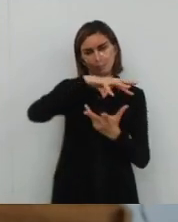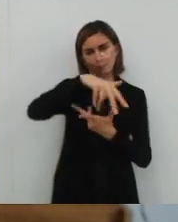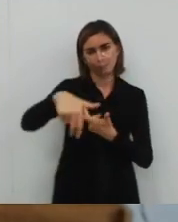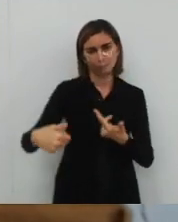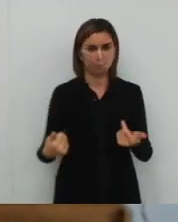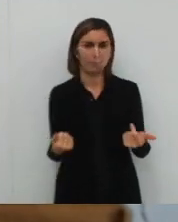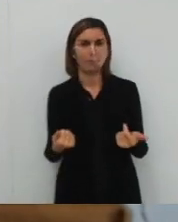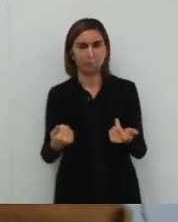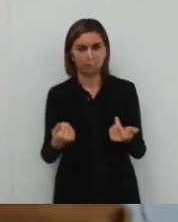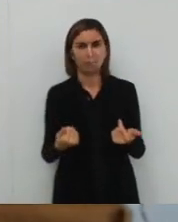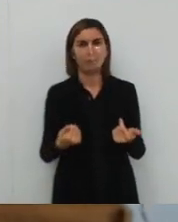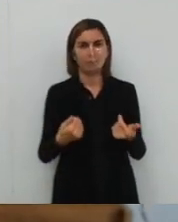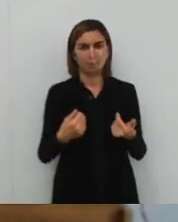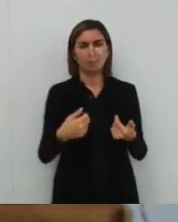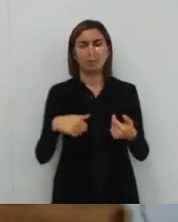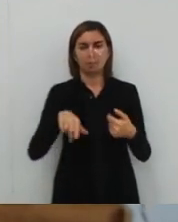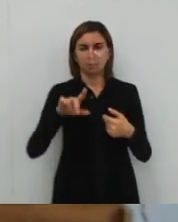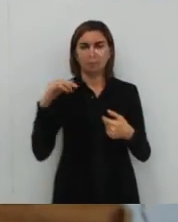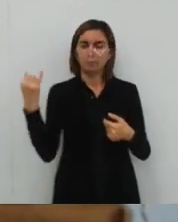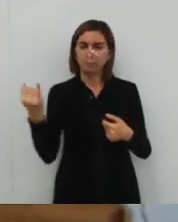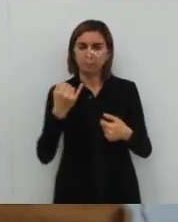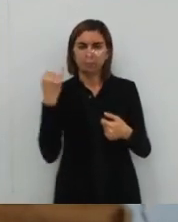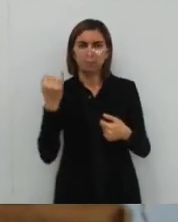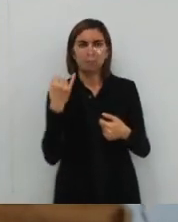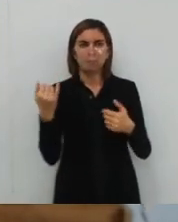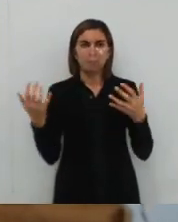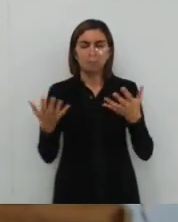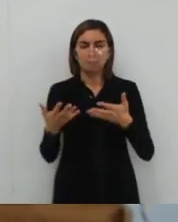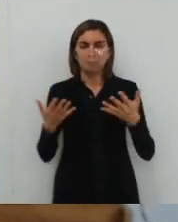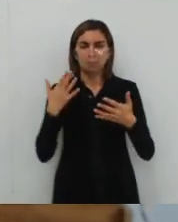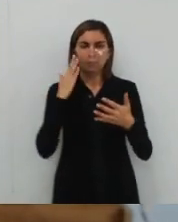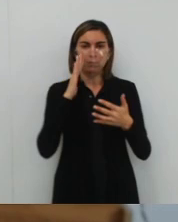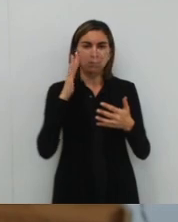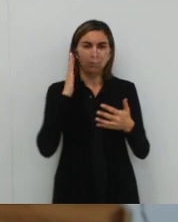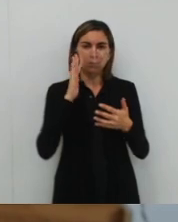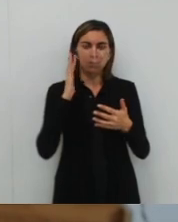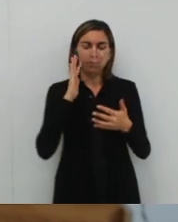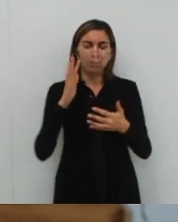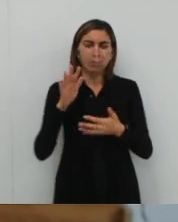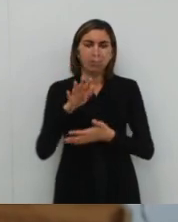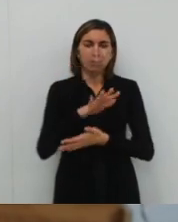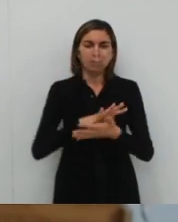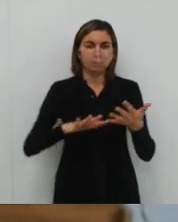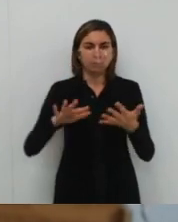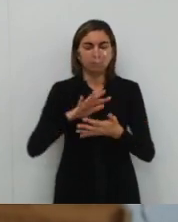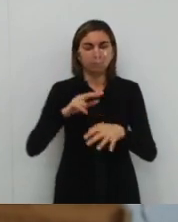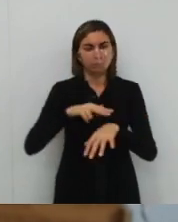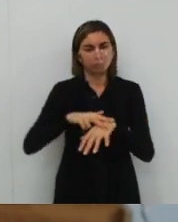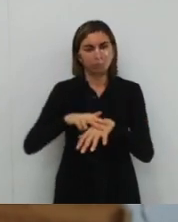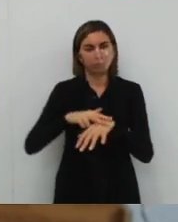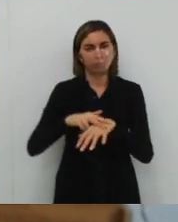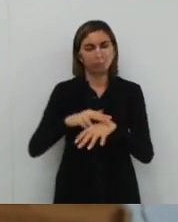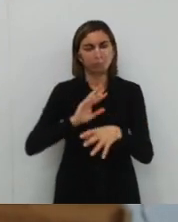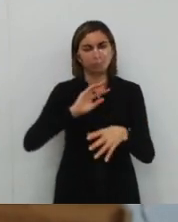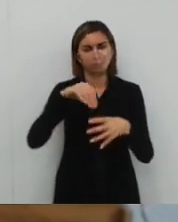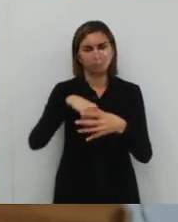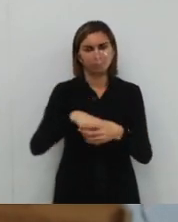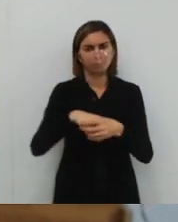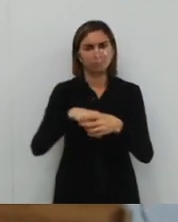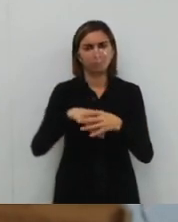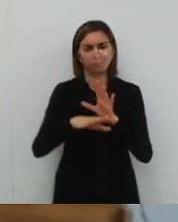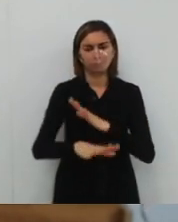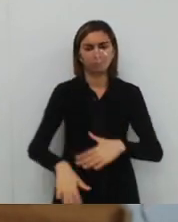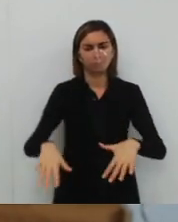foi uma questão muito importantíssima. Agora vamos entender as questões da Revolução Verde dentro do